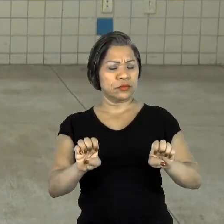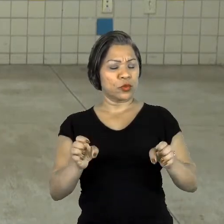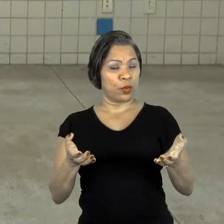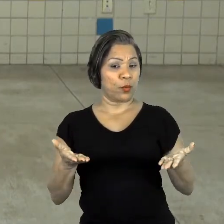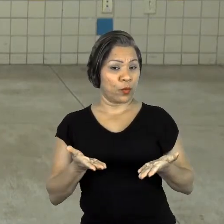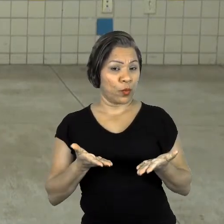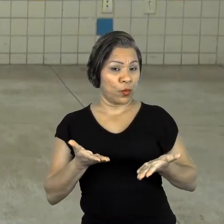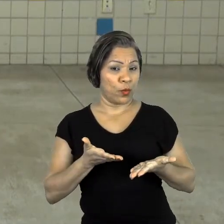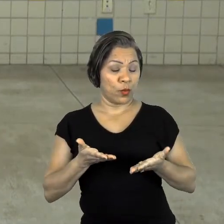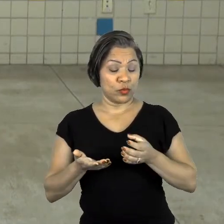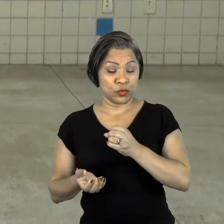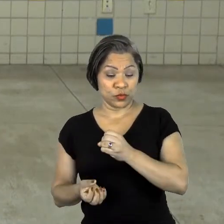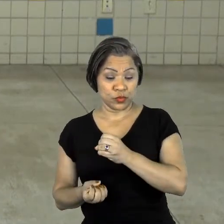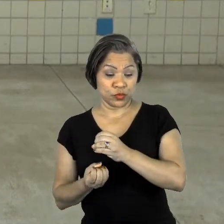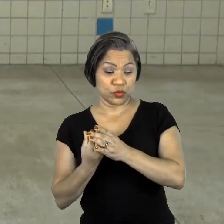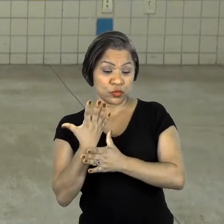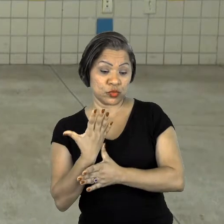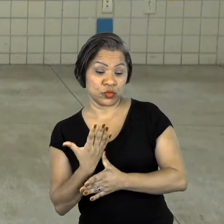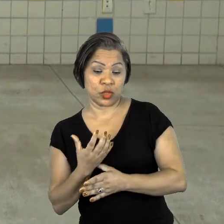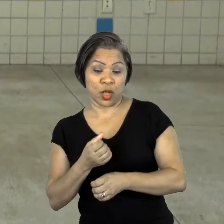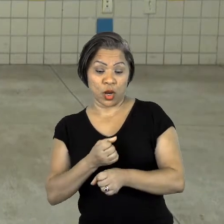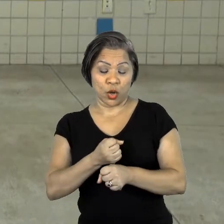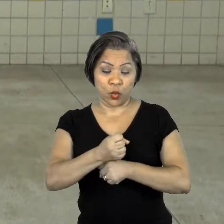elas surgiram em